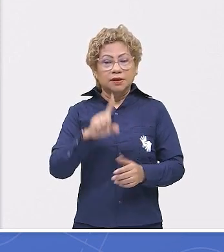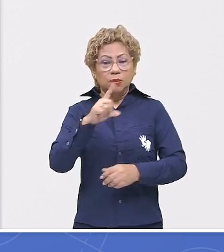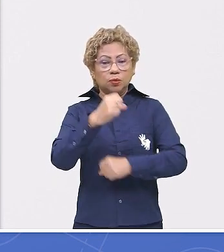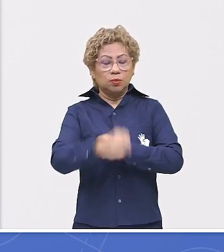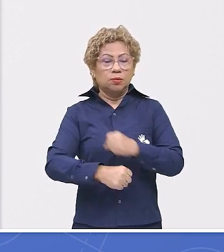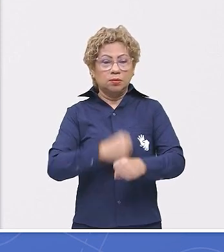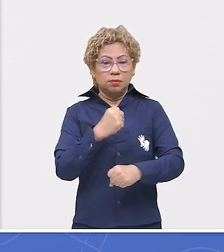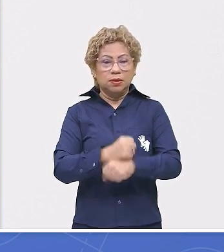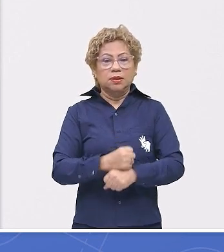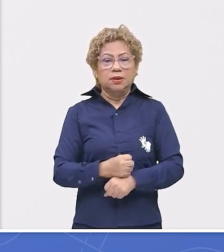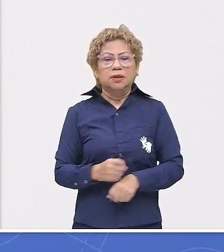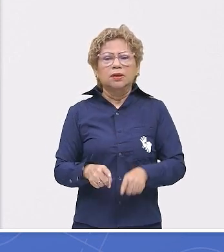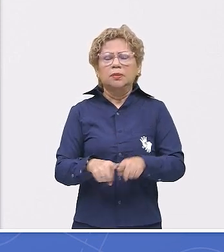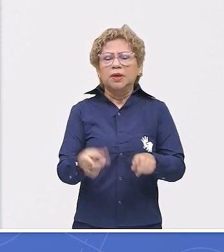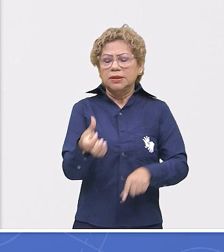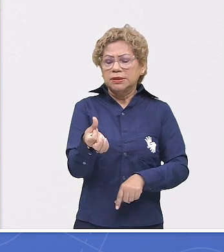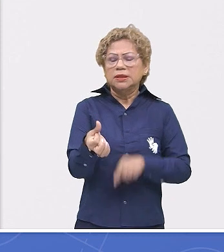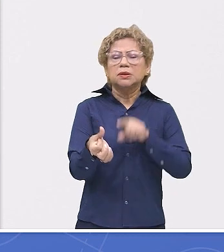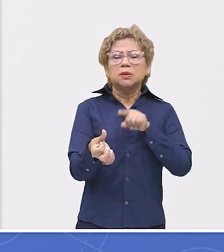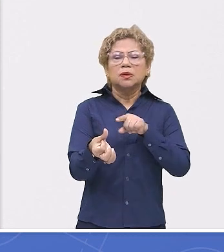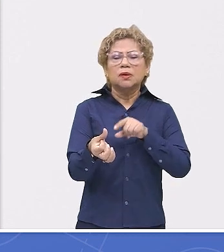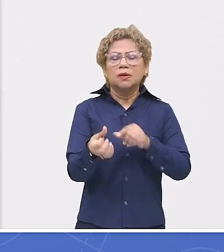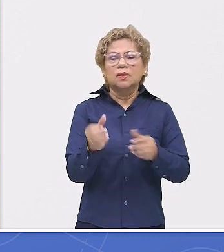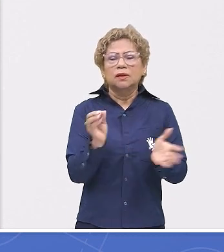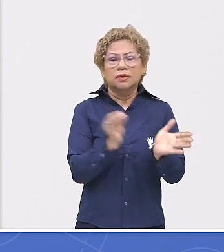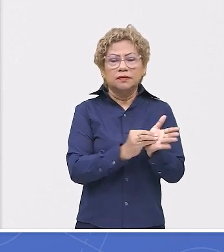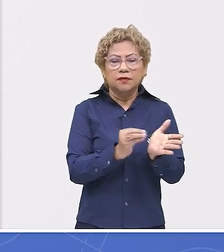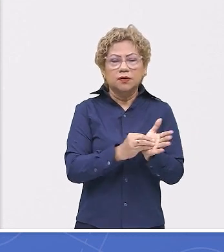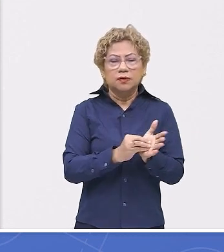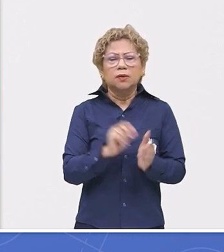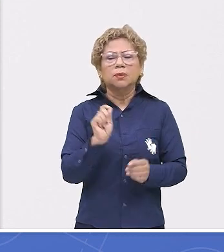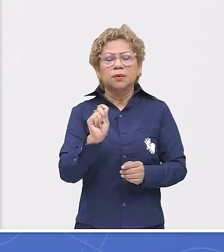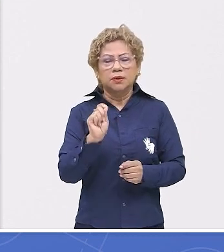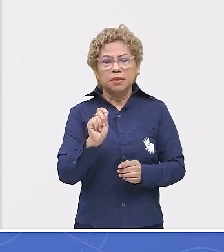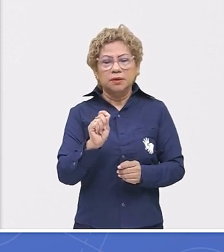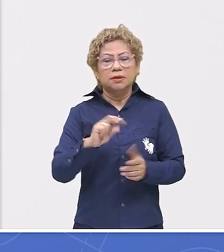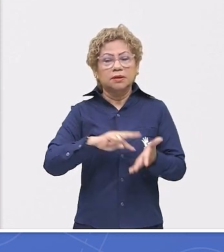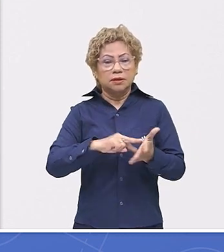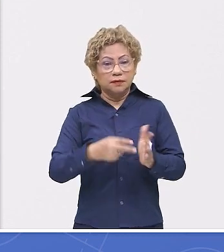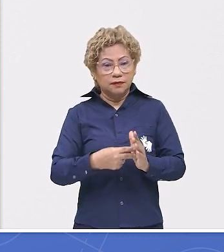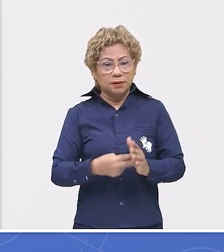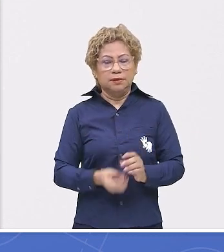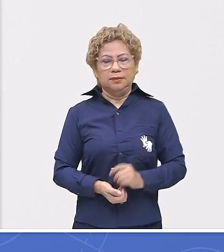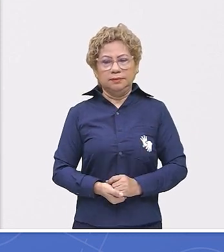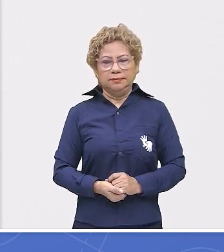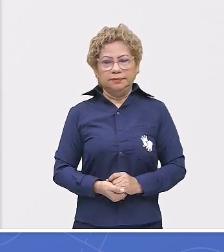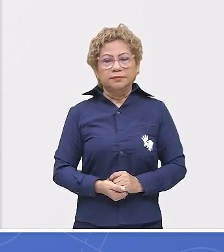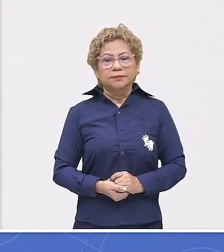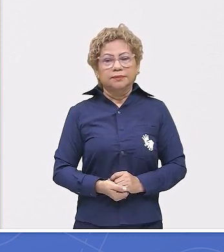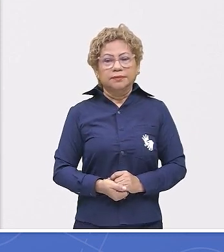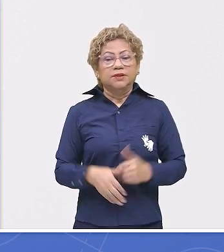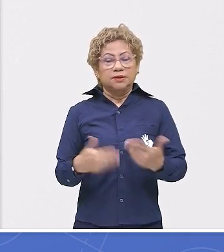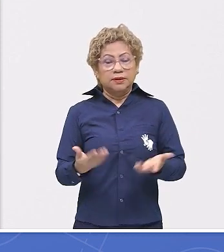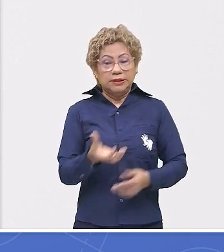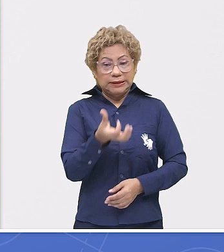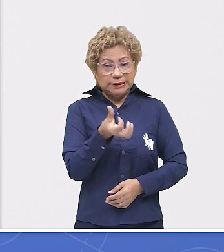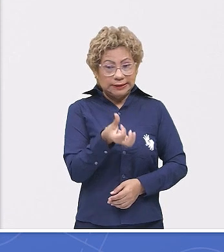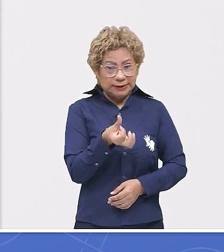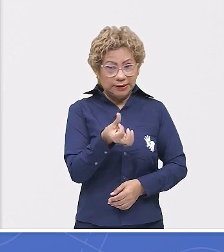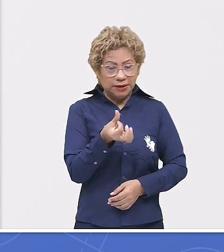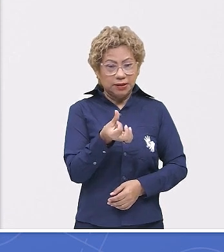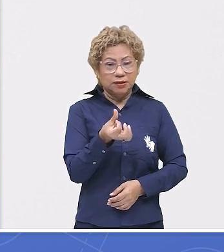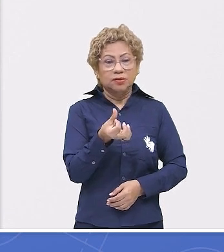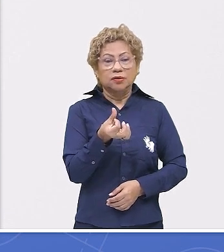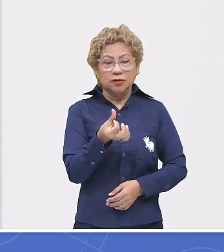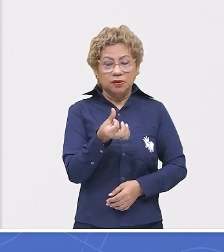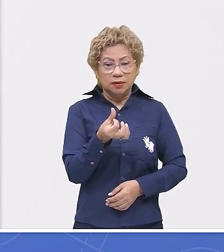que acaba sobrando, o que que acontece aqui? Gente, essas 6 horas que sobram, elas vão ser acrescidas